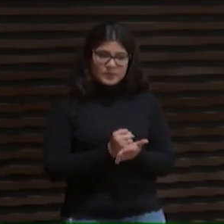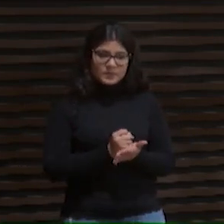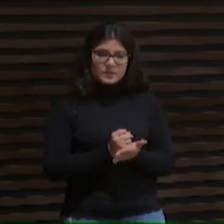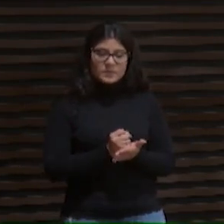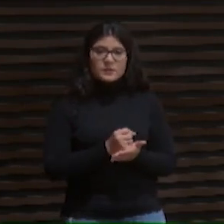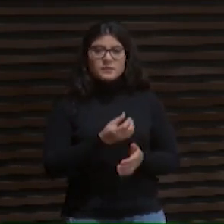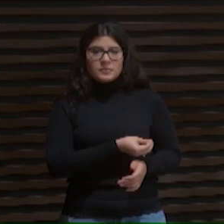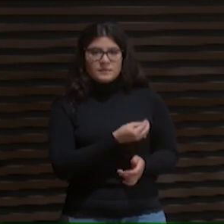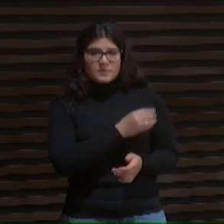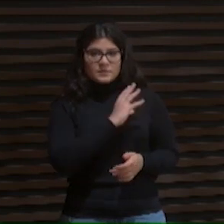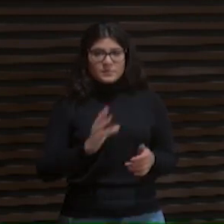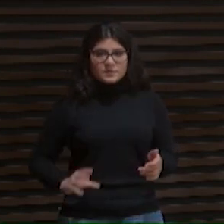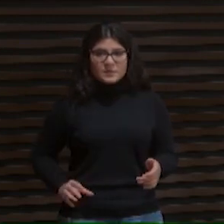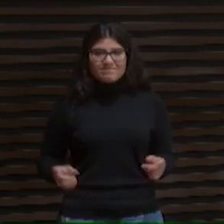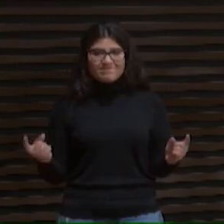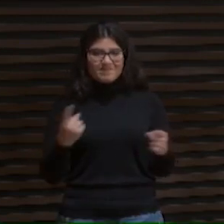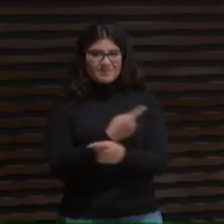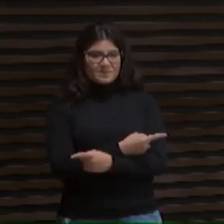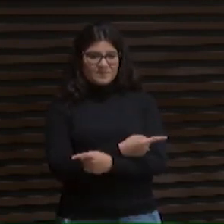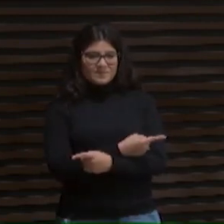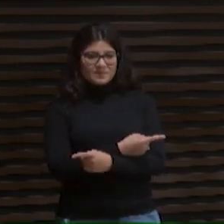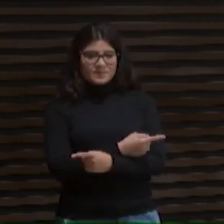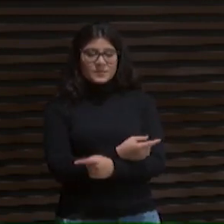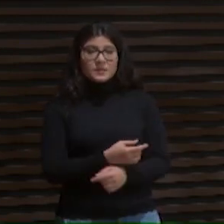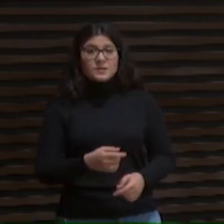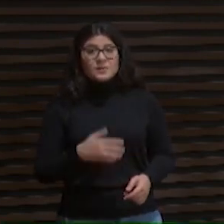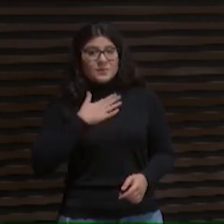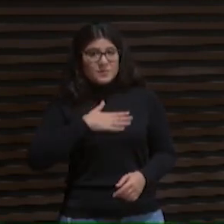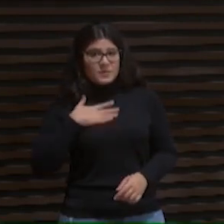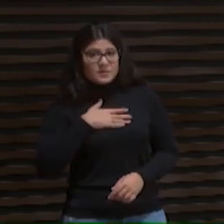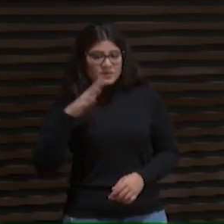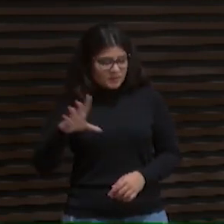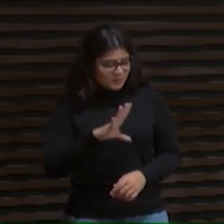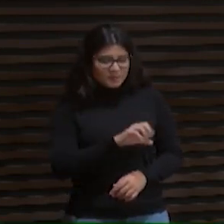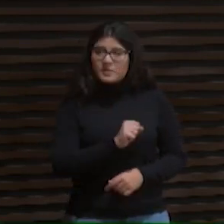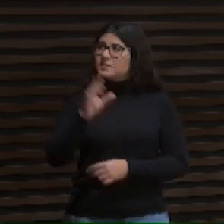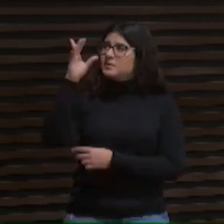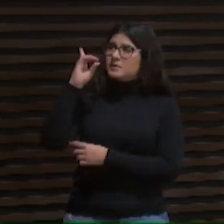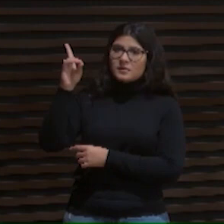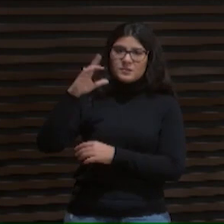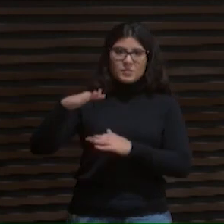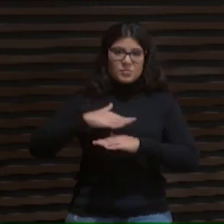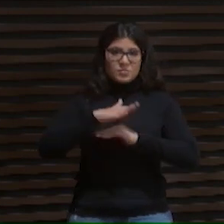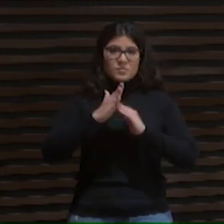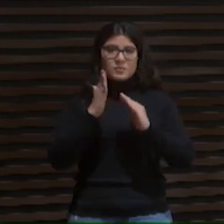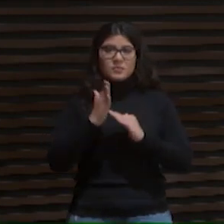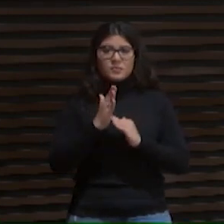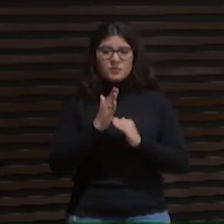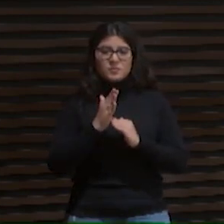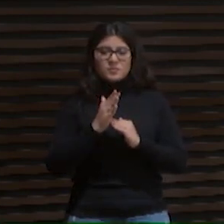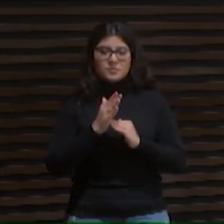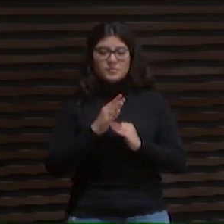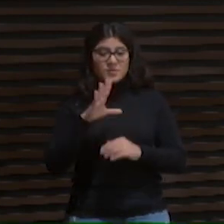corre em outra mão, qual seja, no prazer em amar a Deus sobre tudo e no proveito em